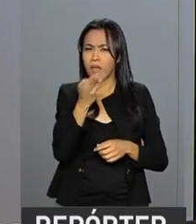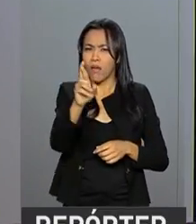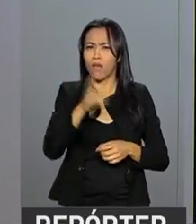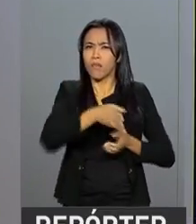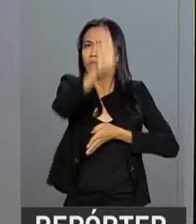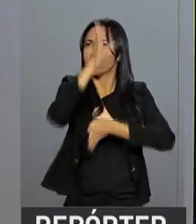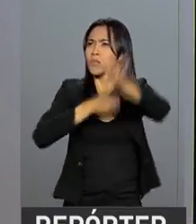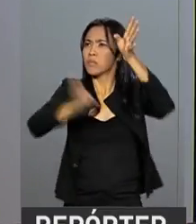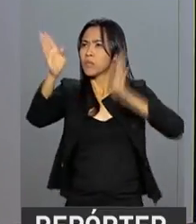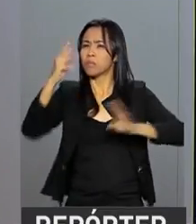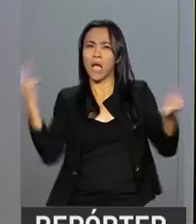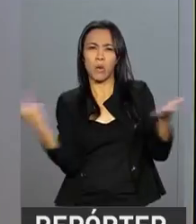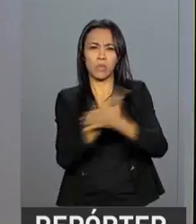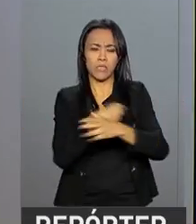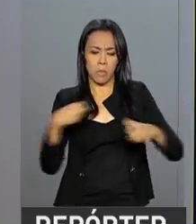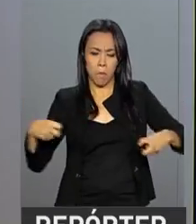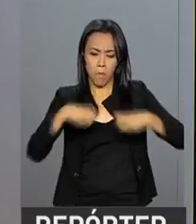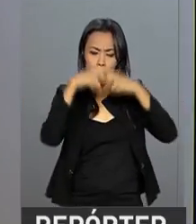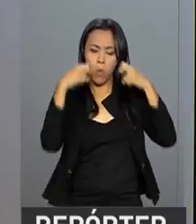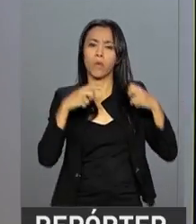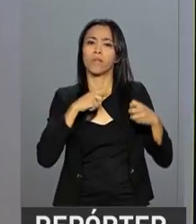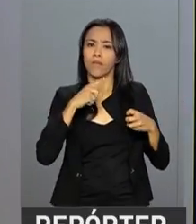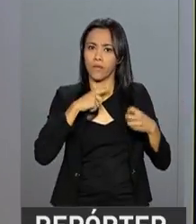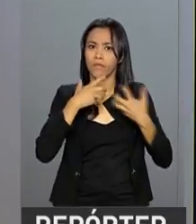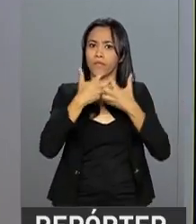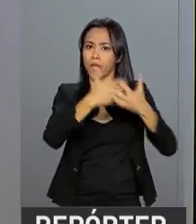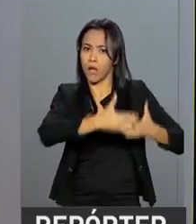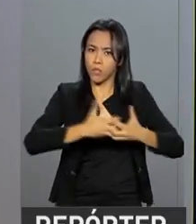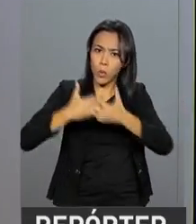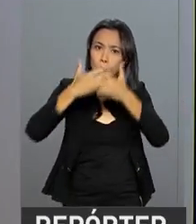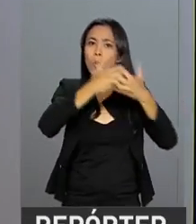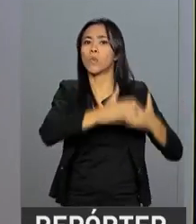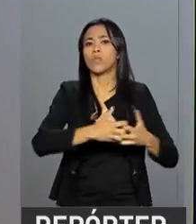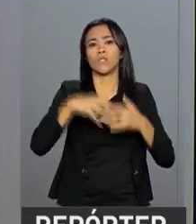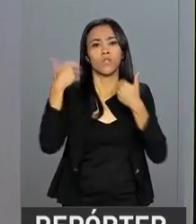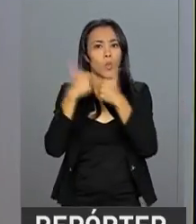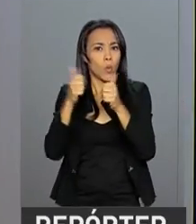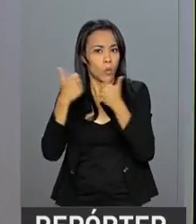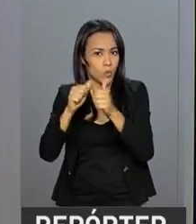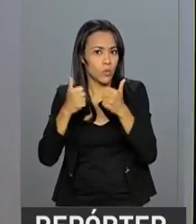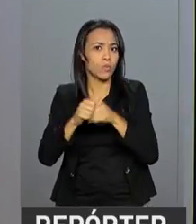envolvendo veículos dessas categorias de caminhões ônibus e carretas